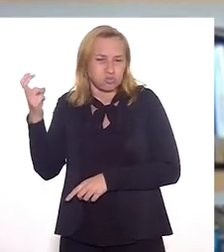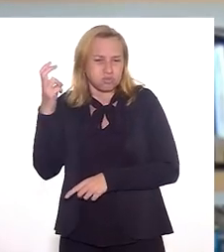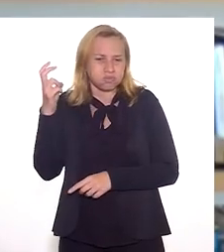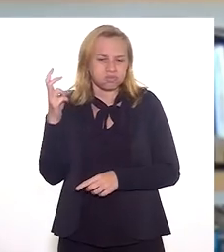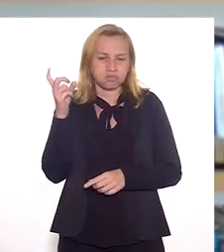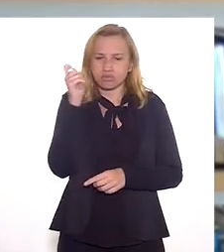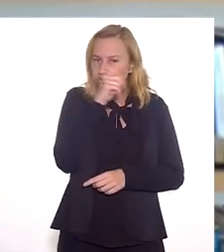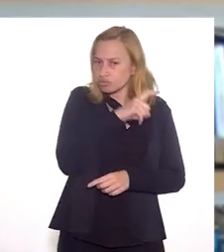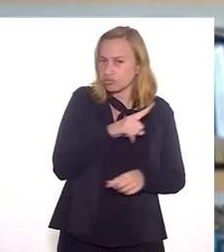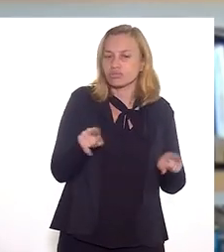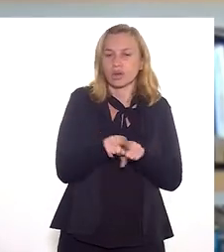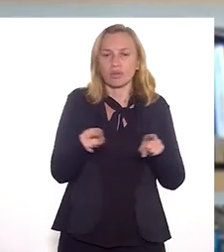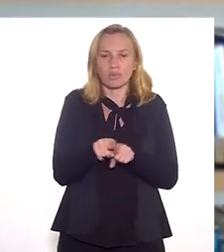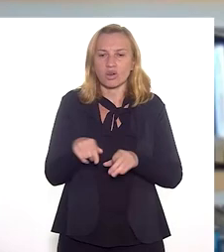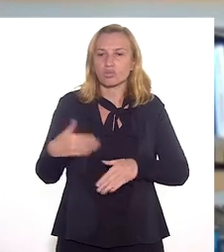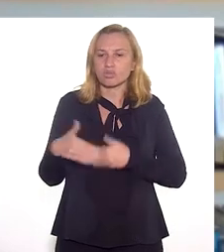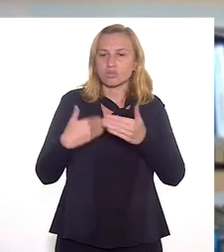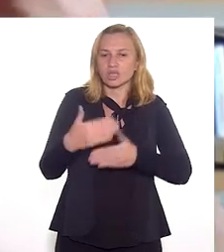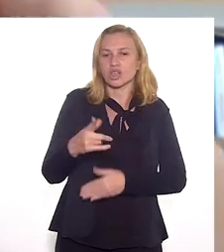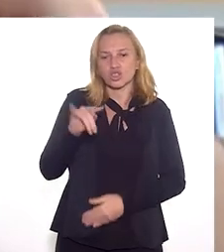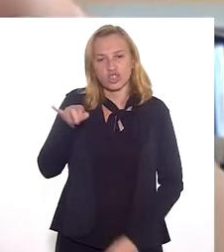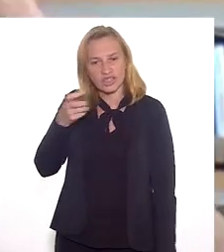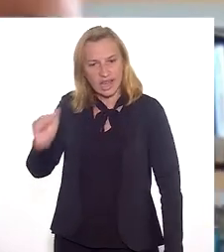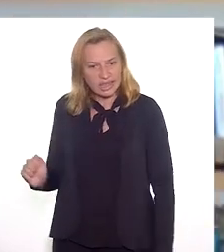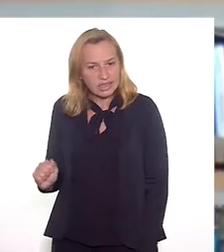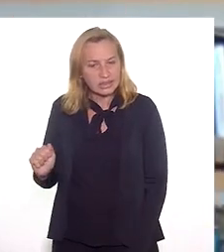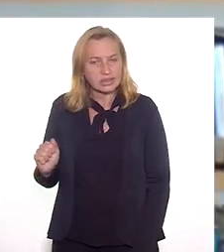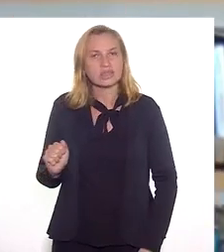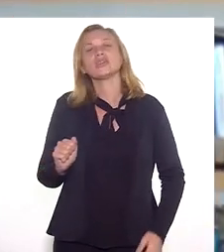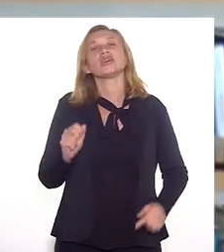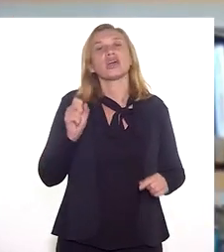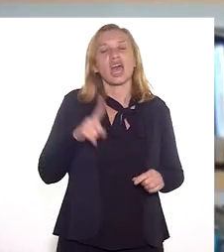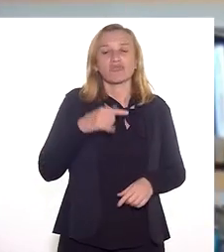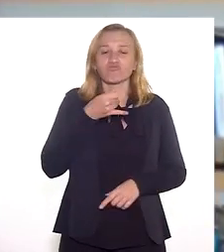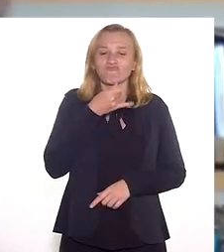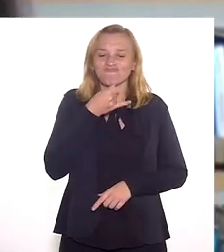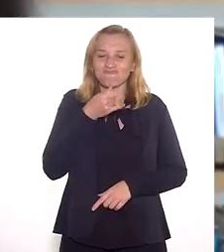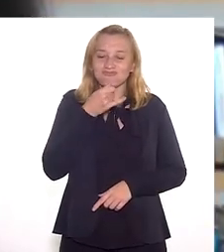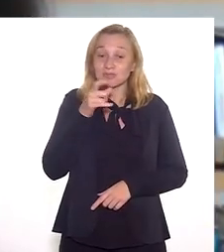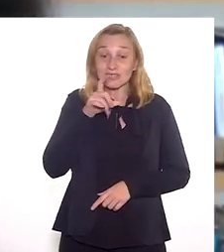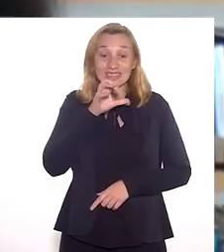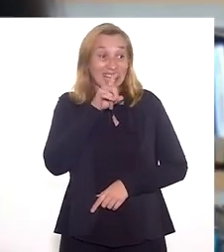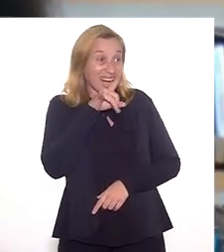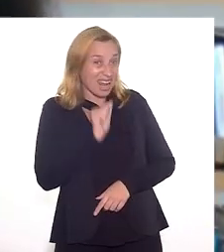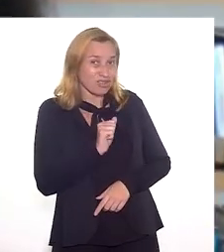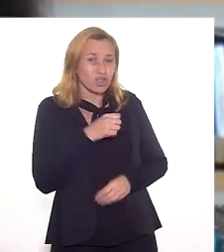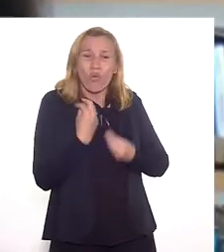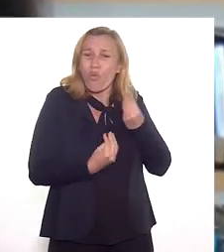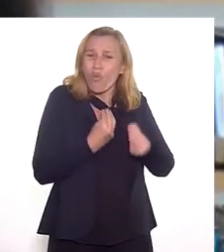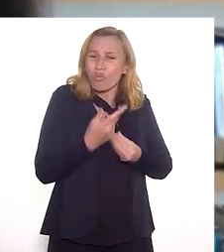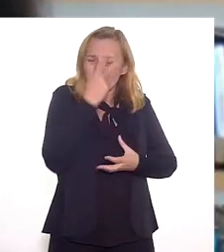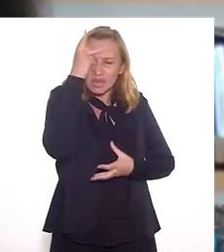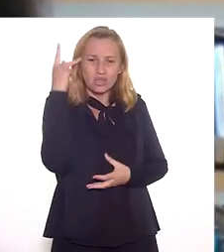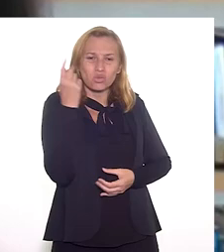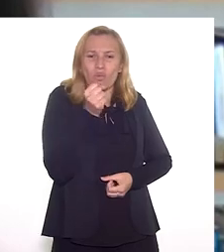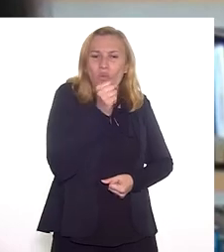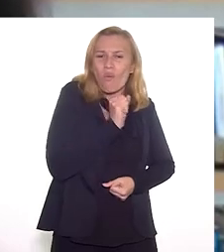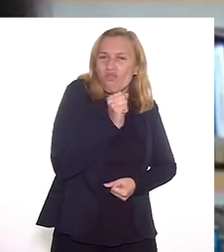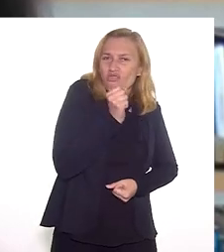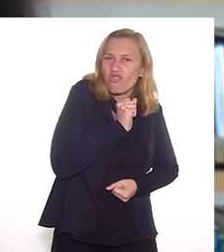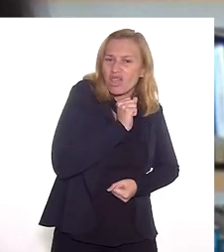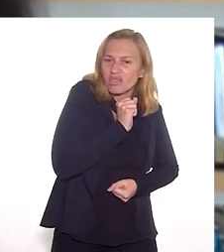tão equivocada e enfrentar o processo de longevidade. É muito triste, Cláudia, porque é como se a